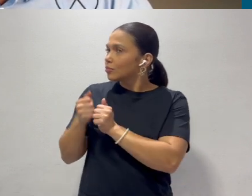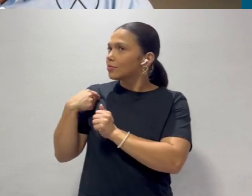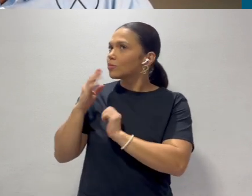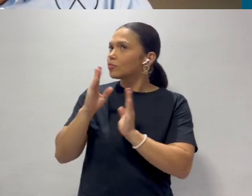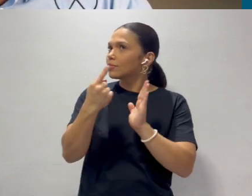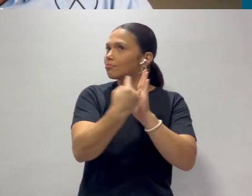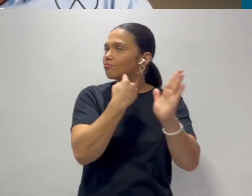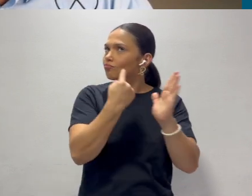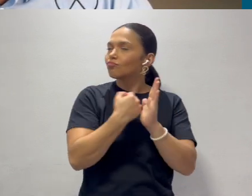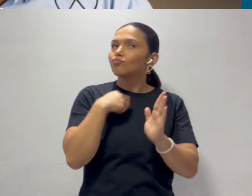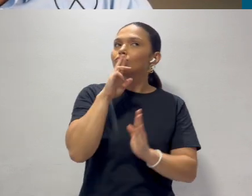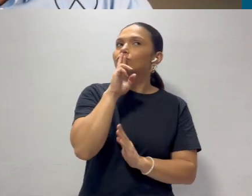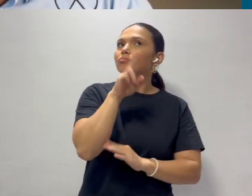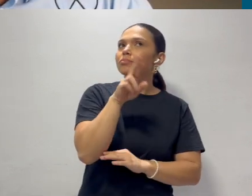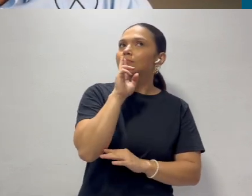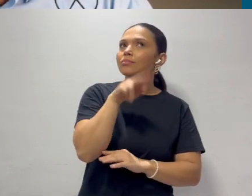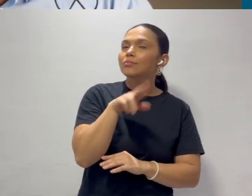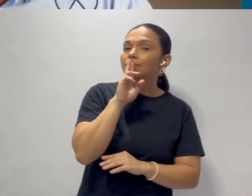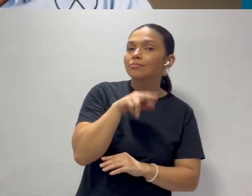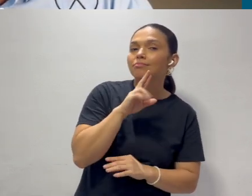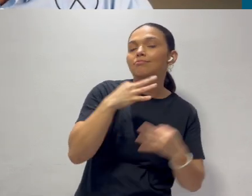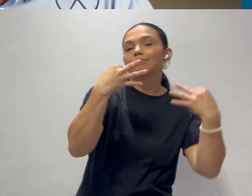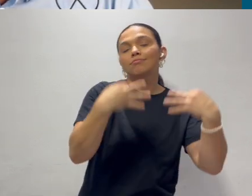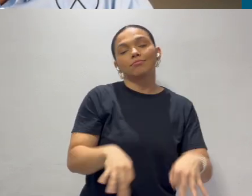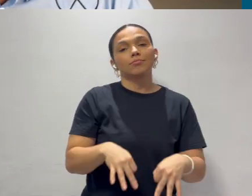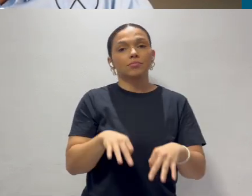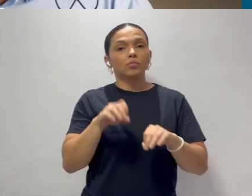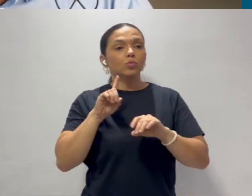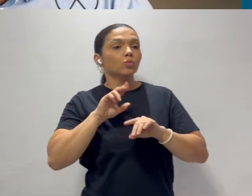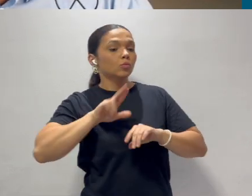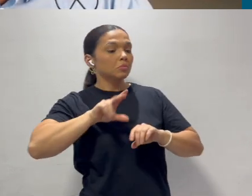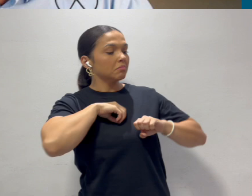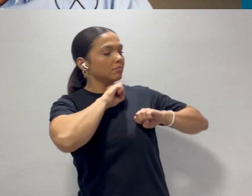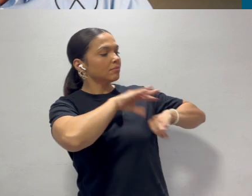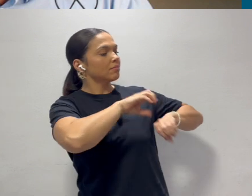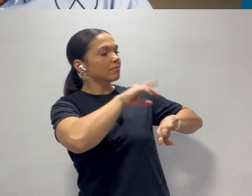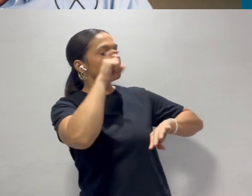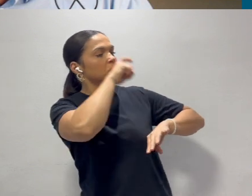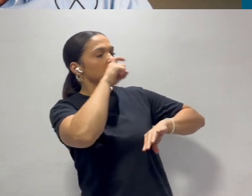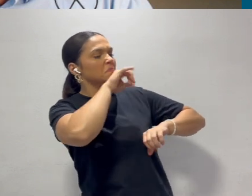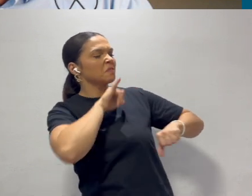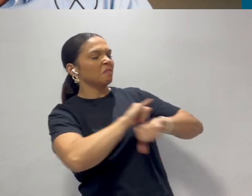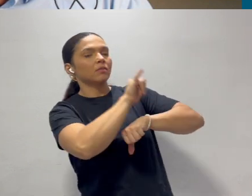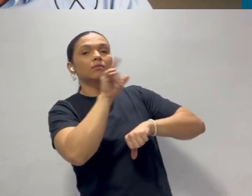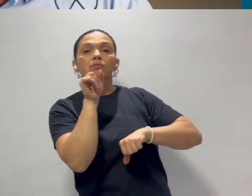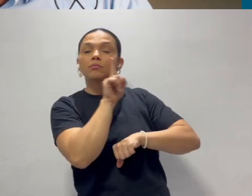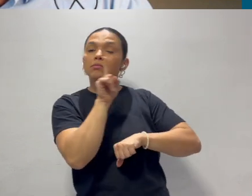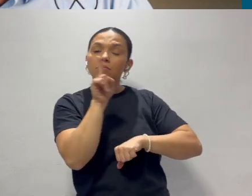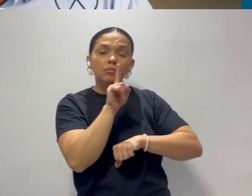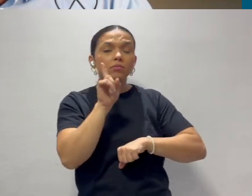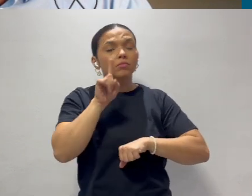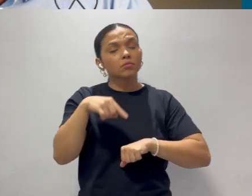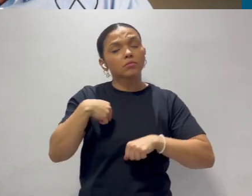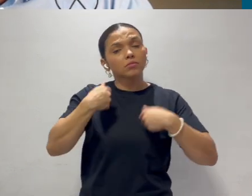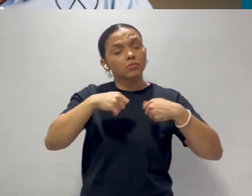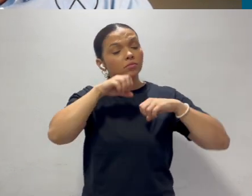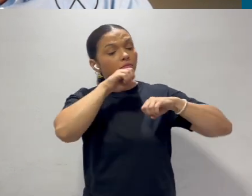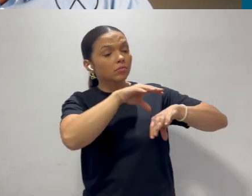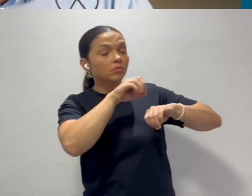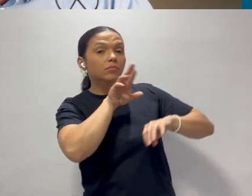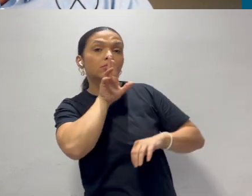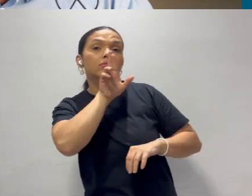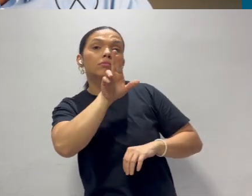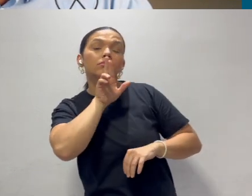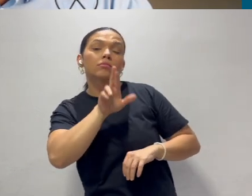já sabia o que responder. Você não ensina a mentir, você ensina a fazer com que o perito, tanto o